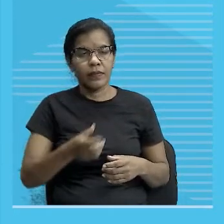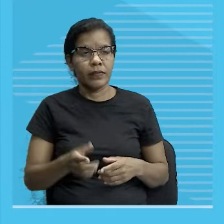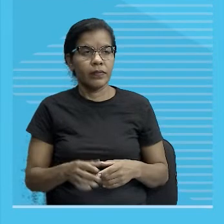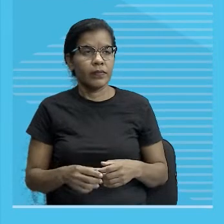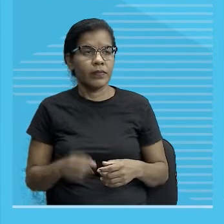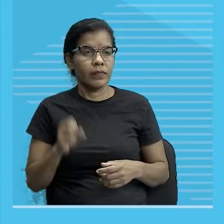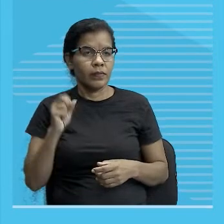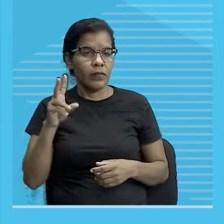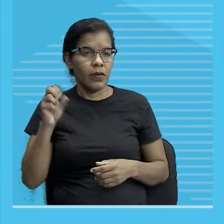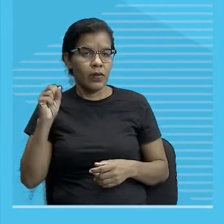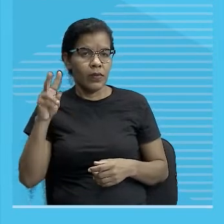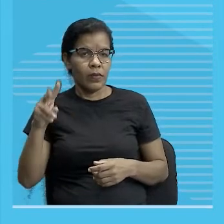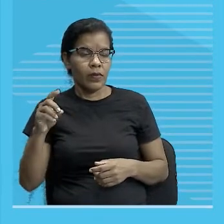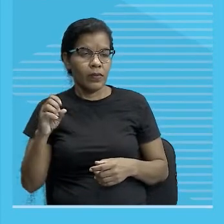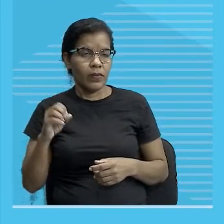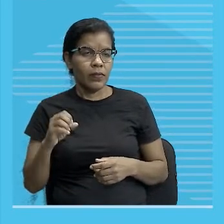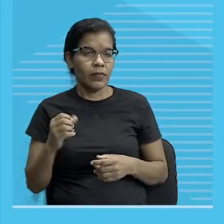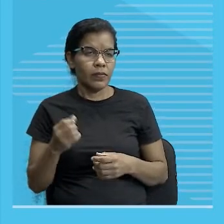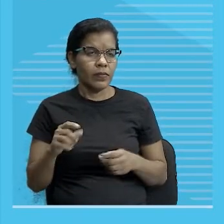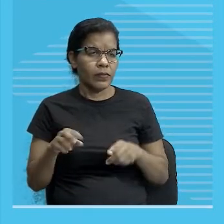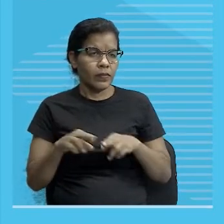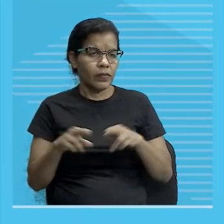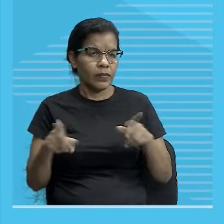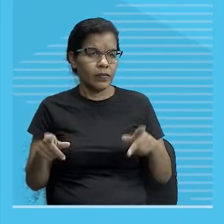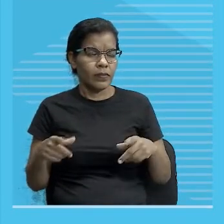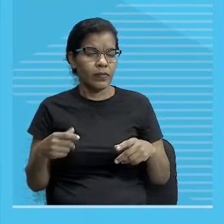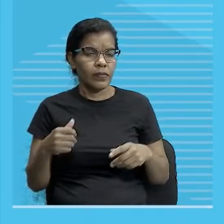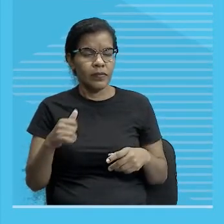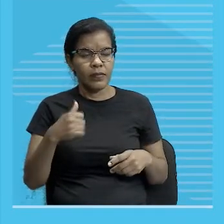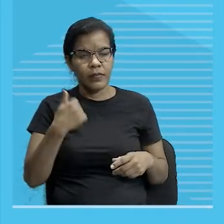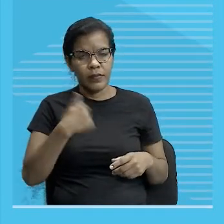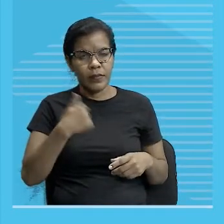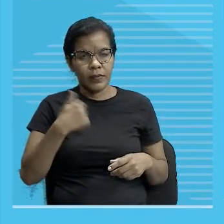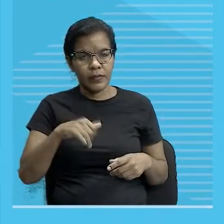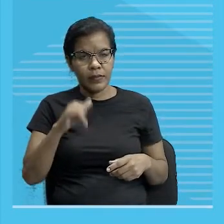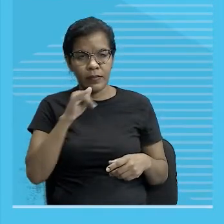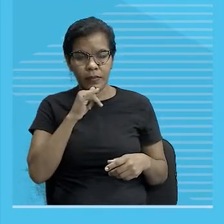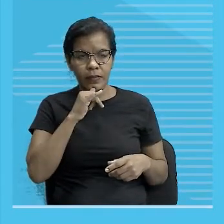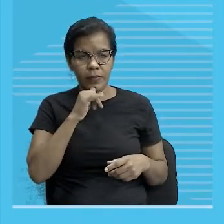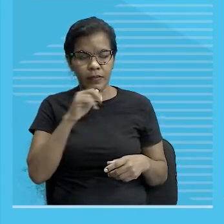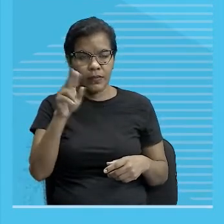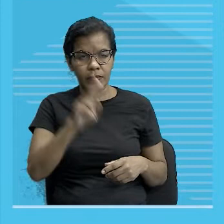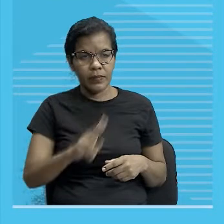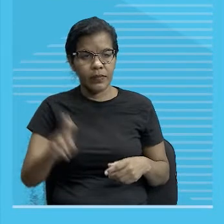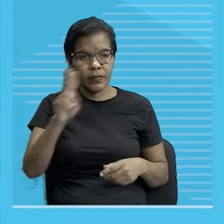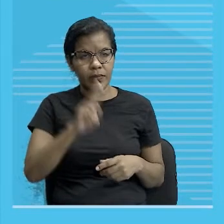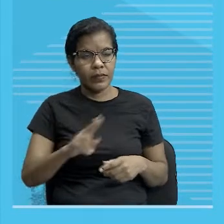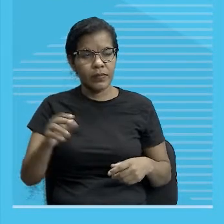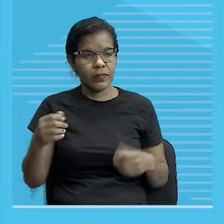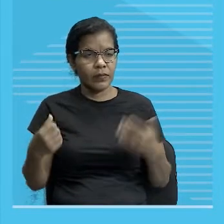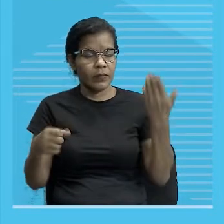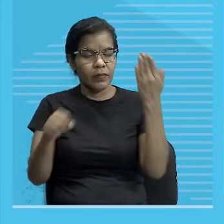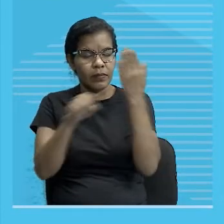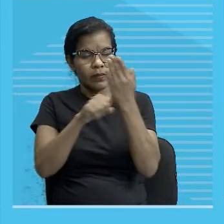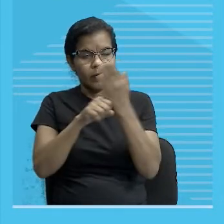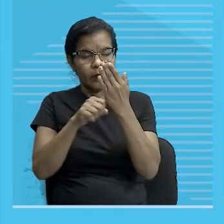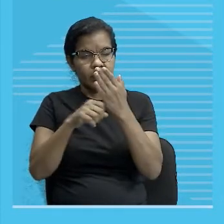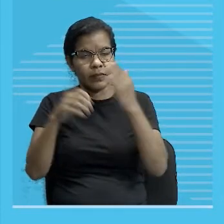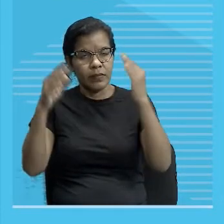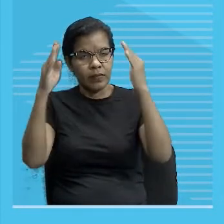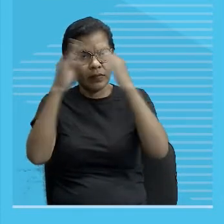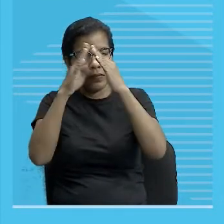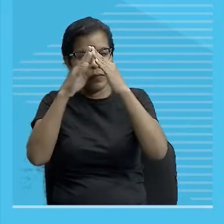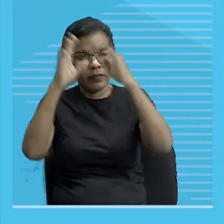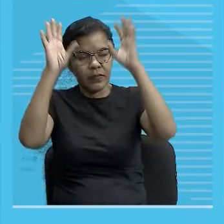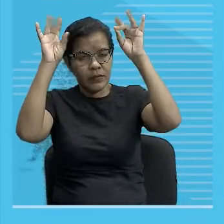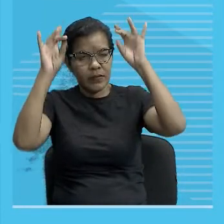Olha a diferença. Você já percebe aqui nesse primeiro exemplo que a gente está usando que o substantivo casa está claramente